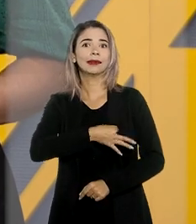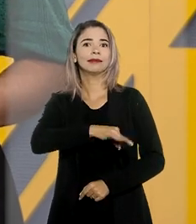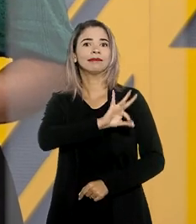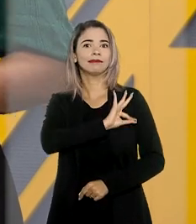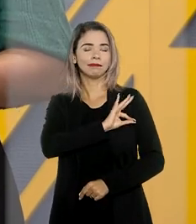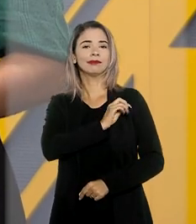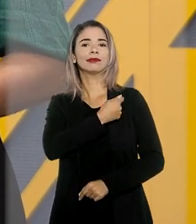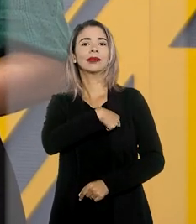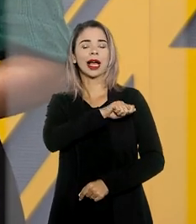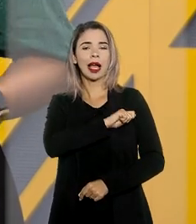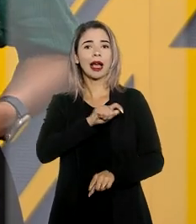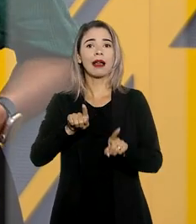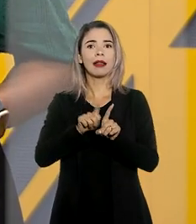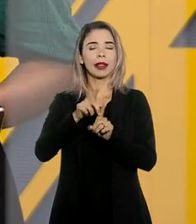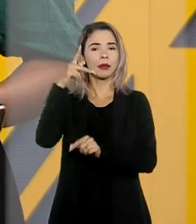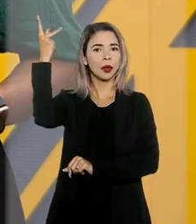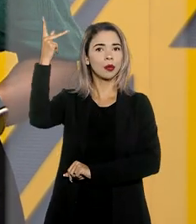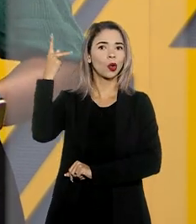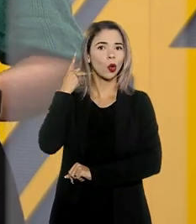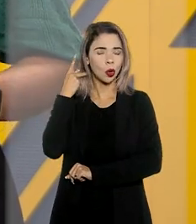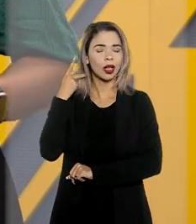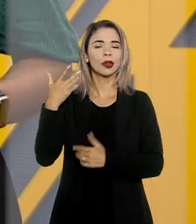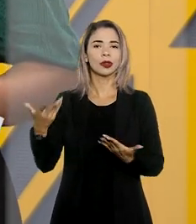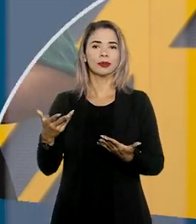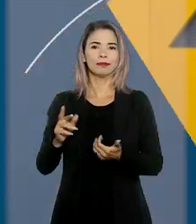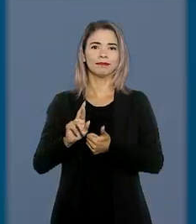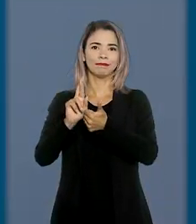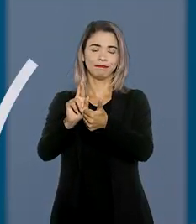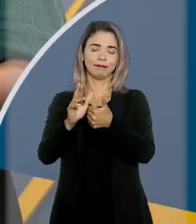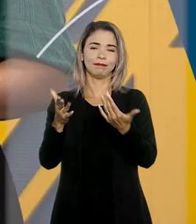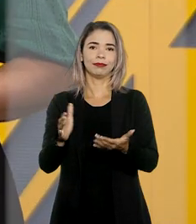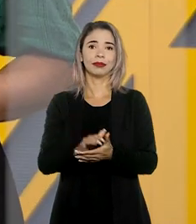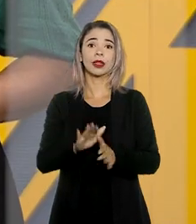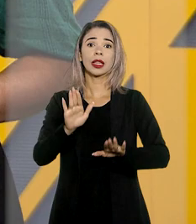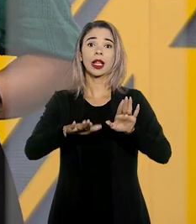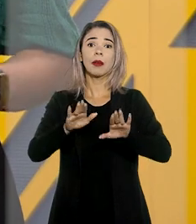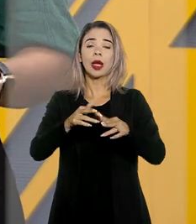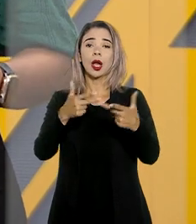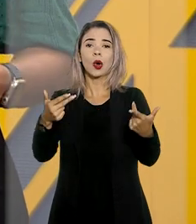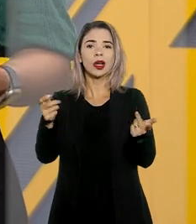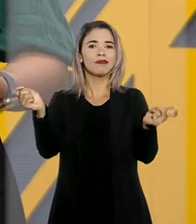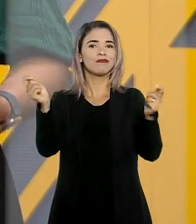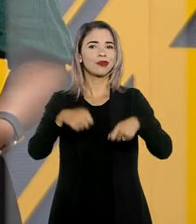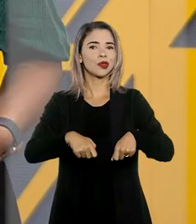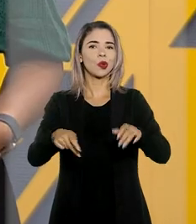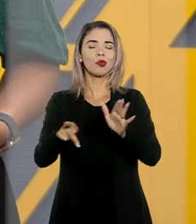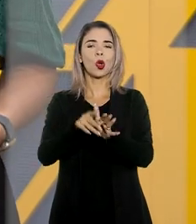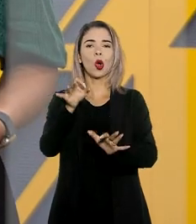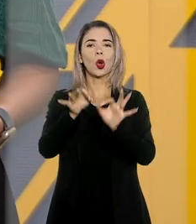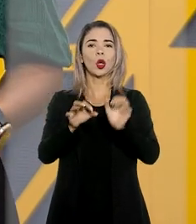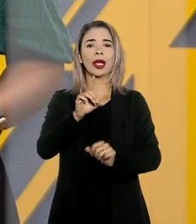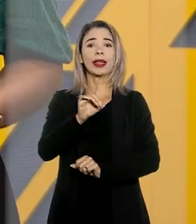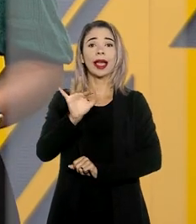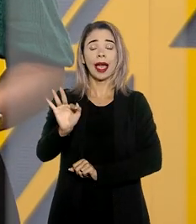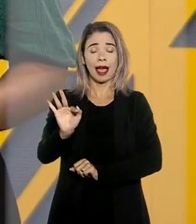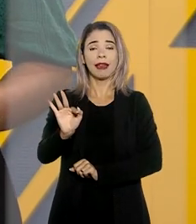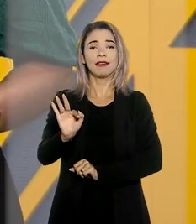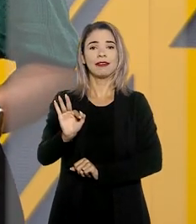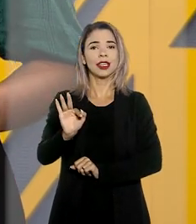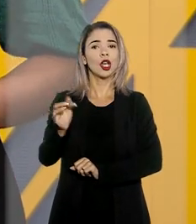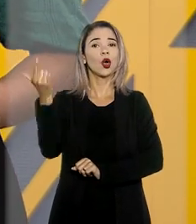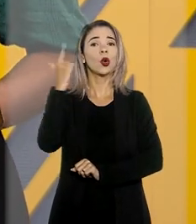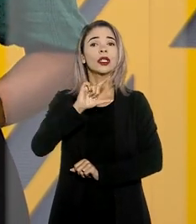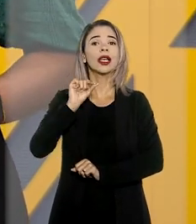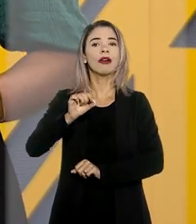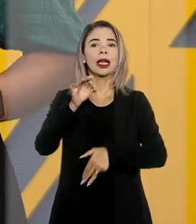delegado da Polícia Federal e um Procurador da República. E uma possível incompetência da Justiça do Distrito